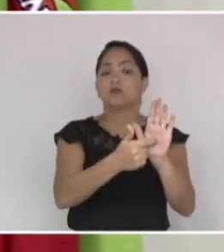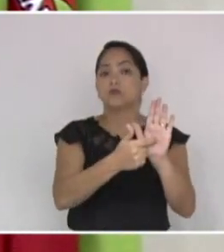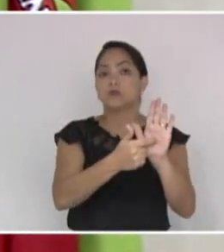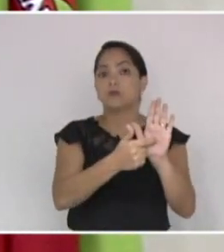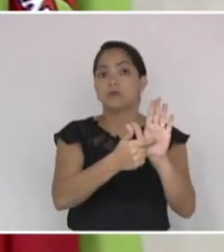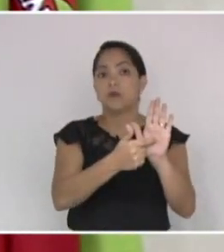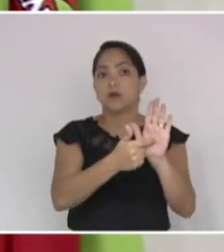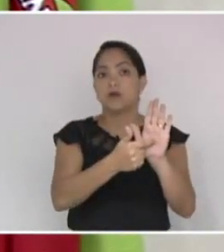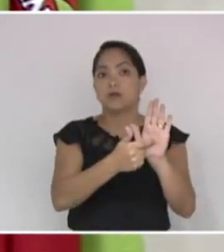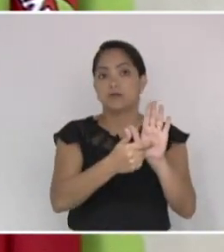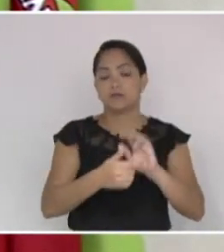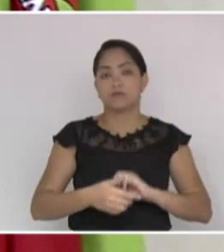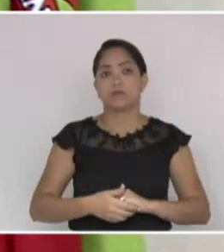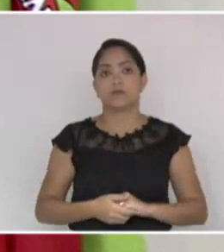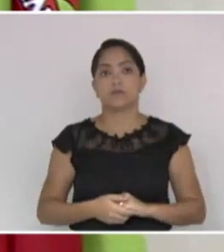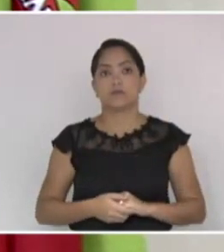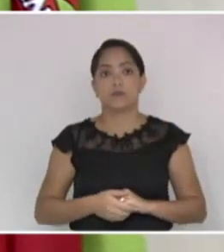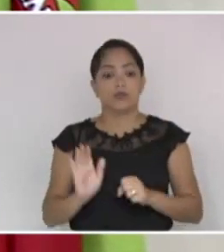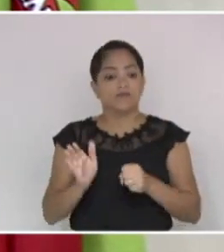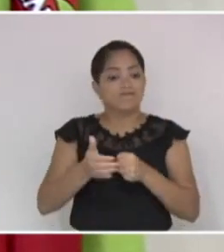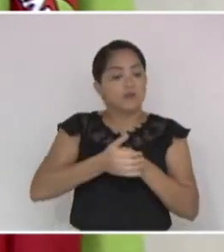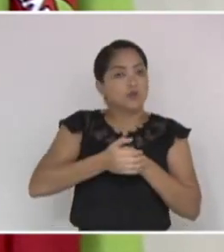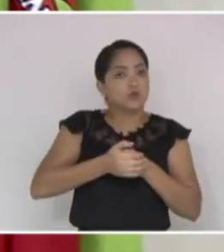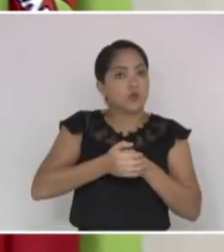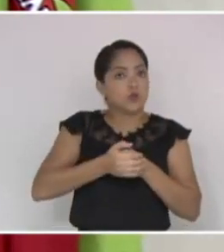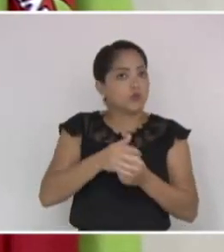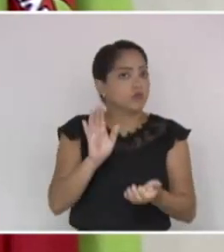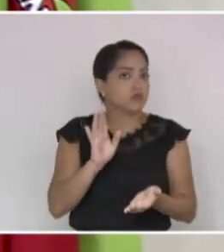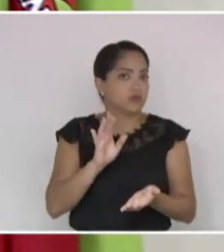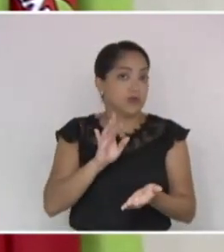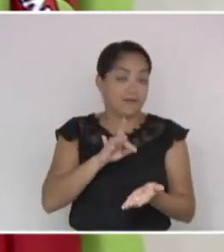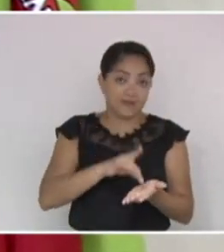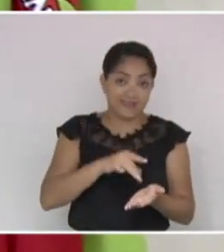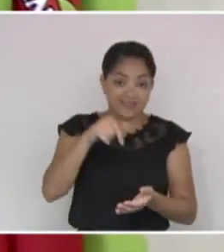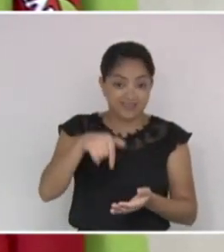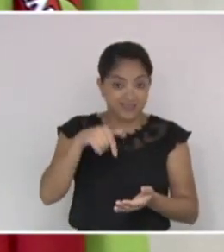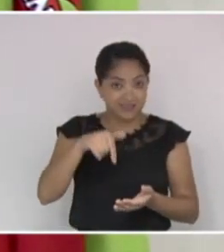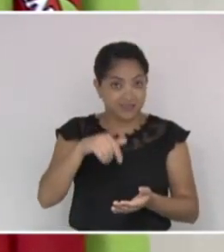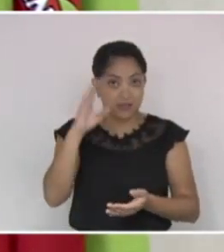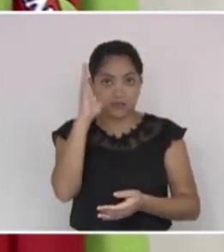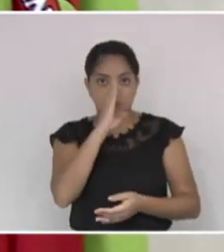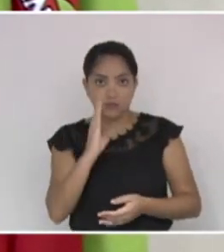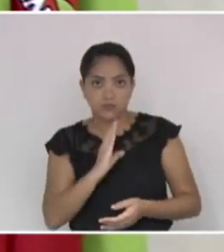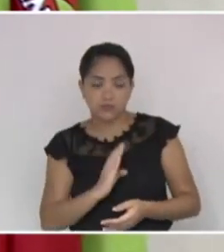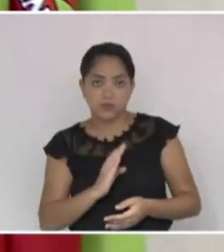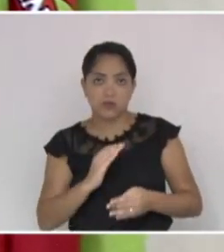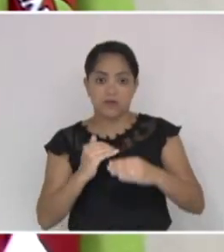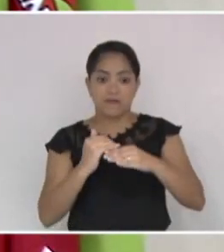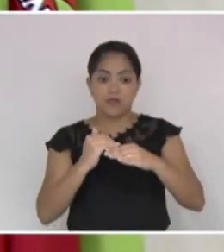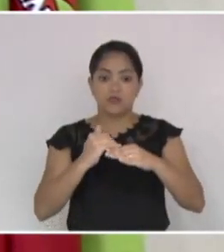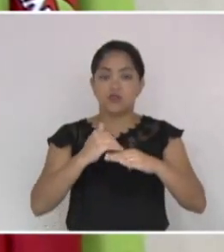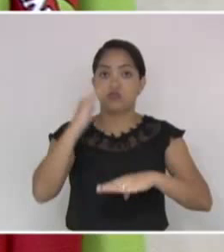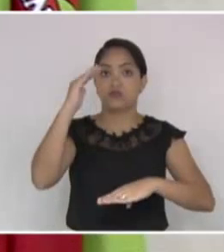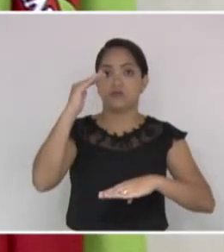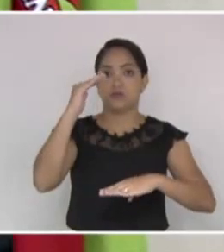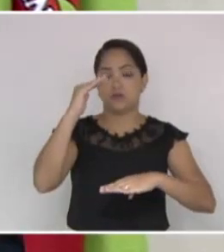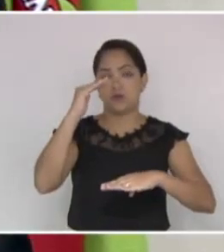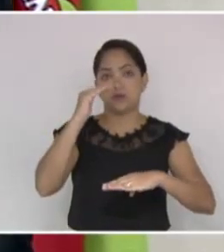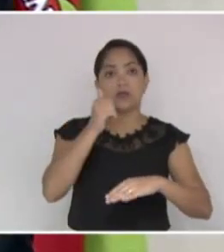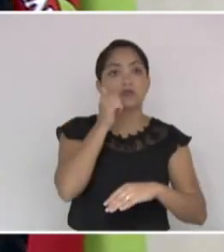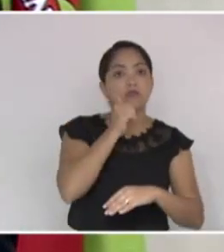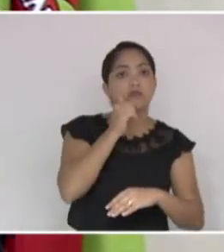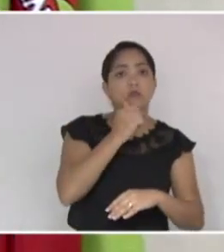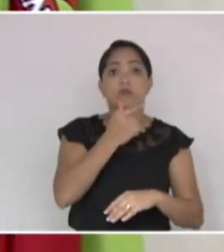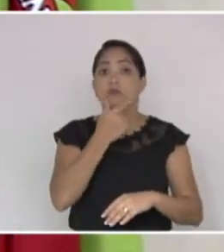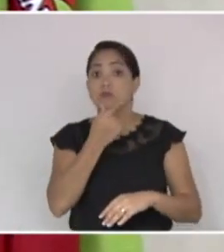falaciosamente, o discurso oficial omite. A verdade é que, no Brasil, a desigualdade entre homens e mulheres ainda é muito grande. As